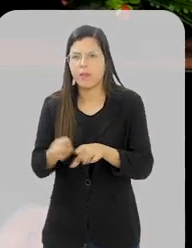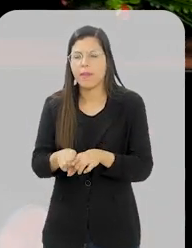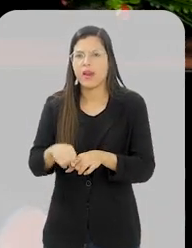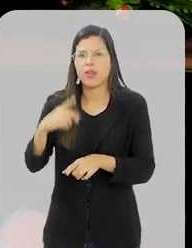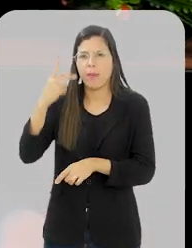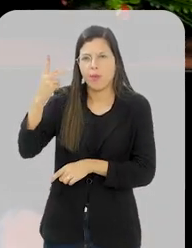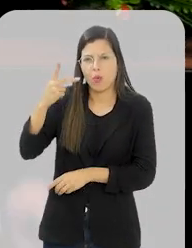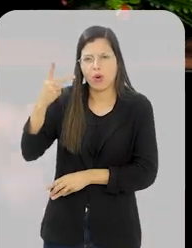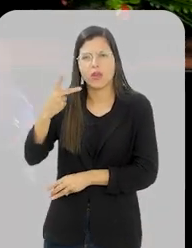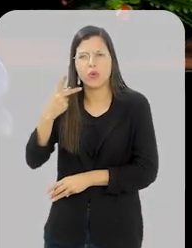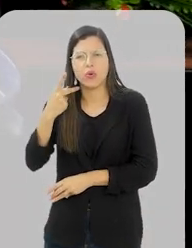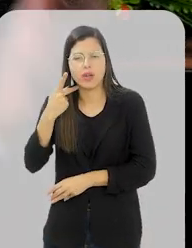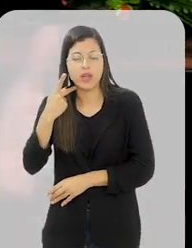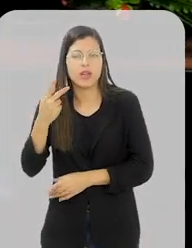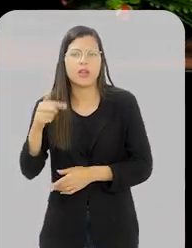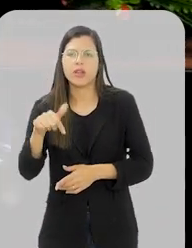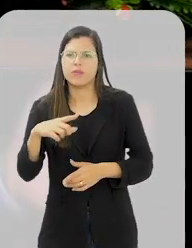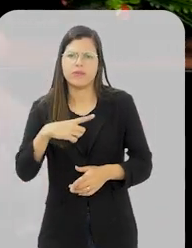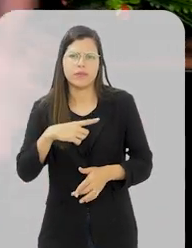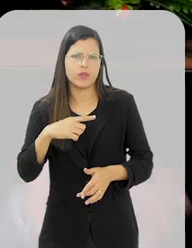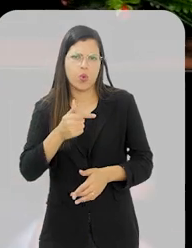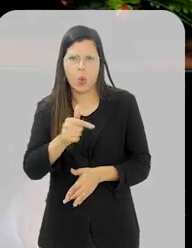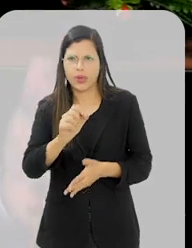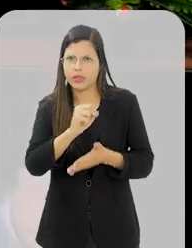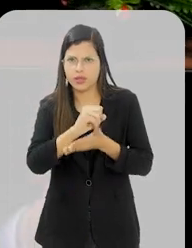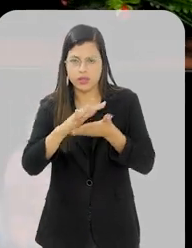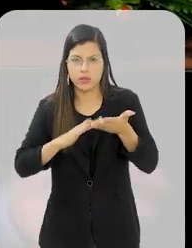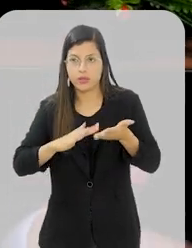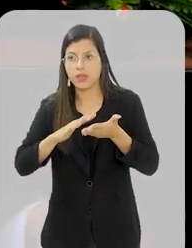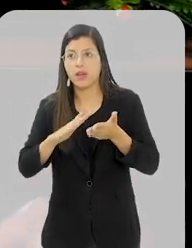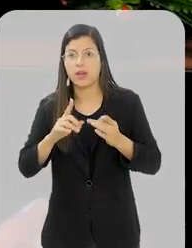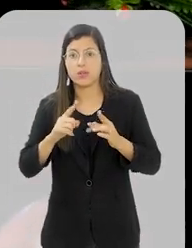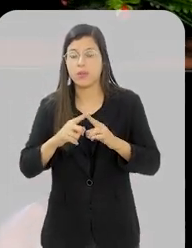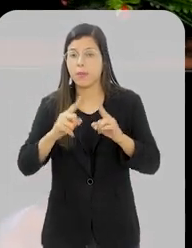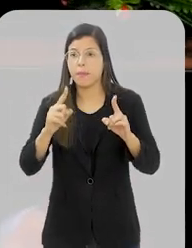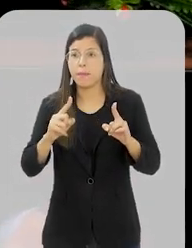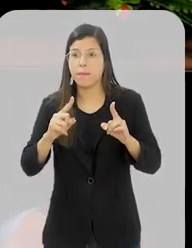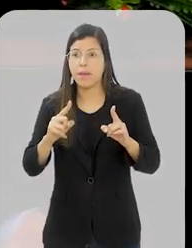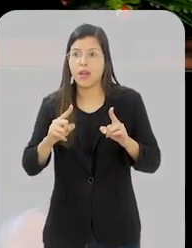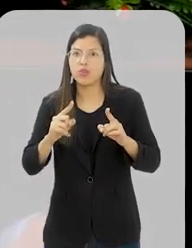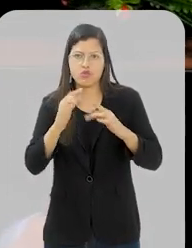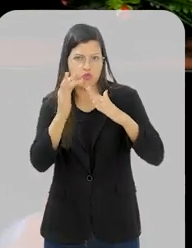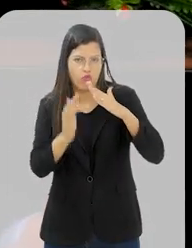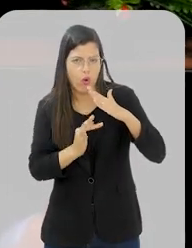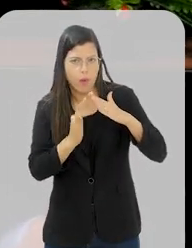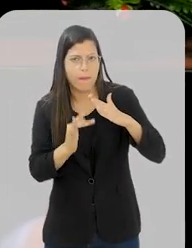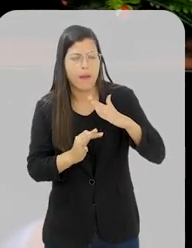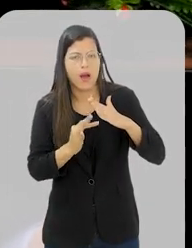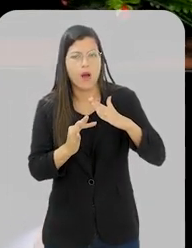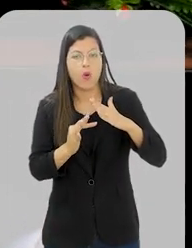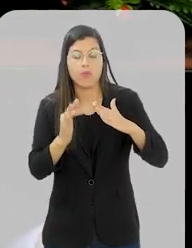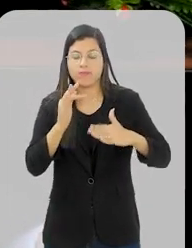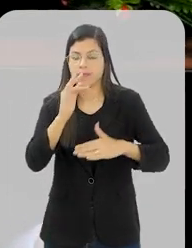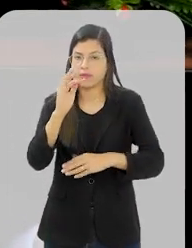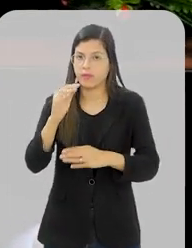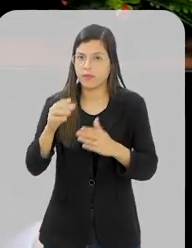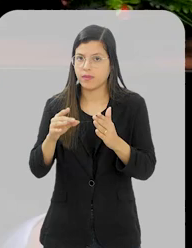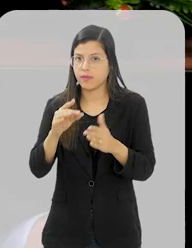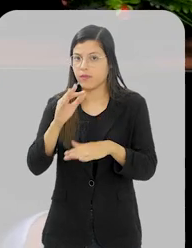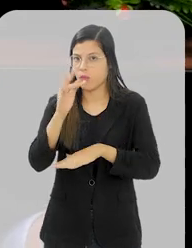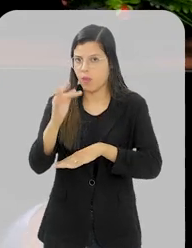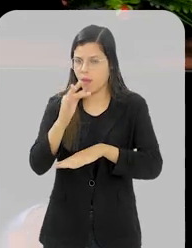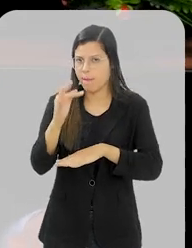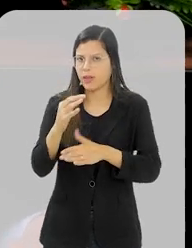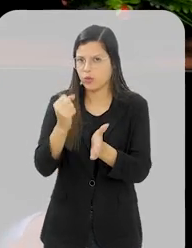procuradoria regional do trabalho tive outras atividades paralelas mas como formalmente como advogado